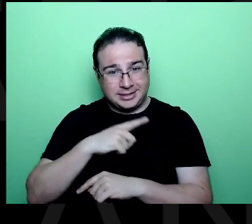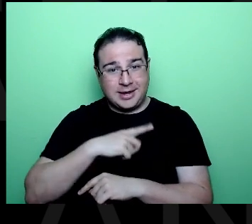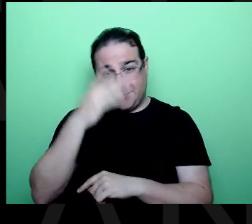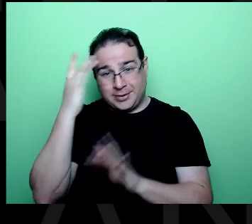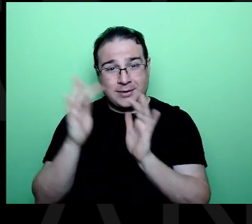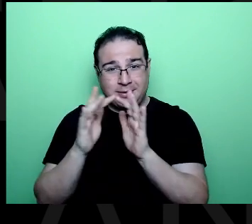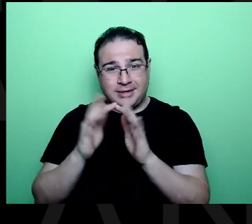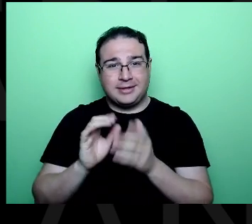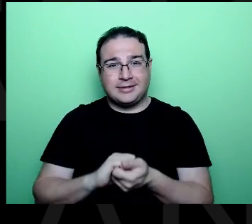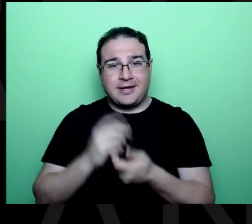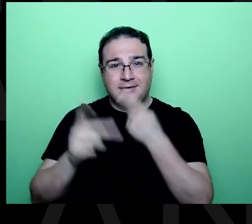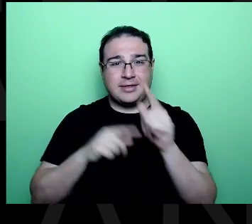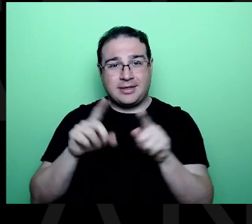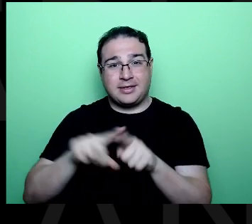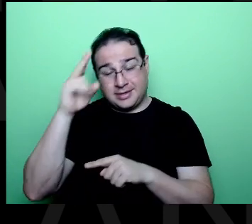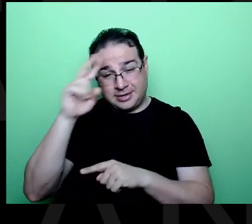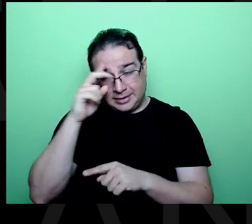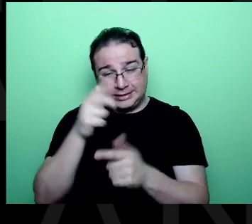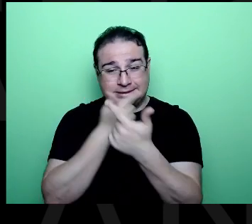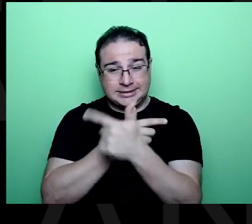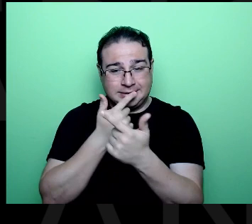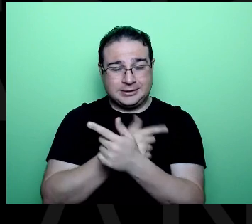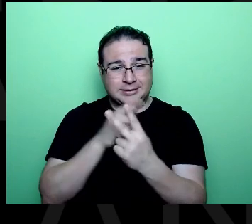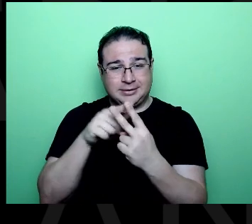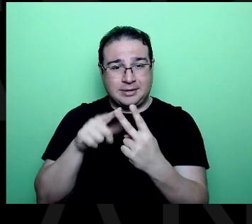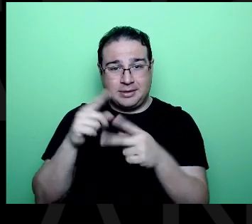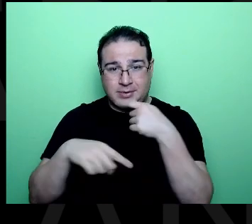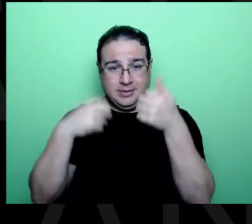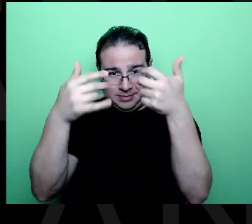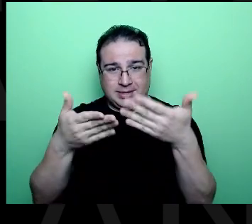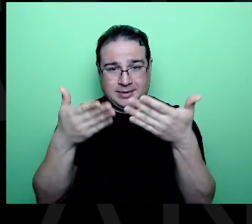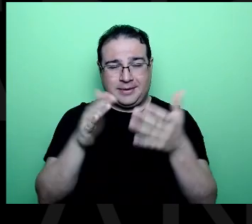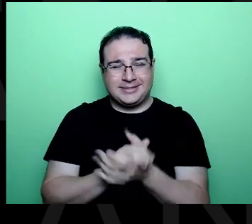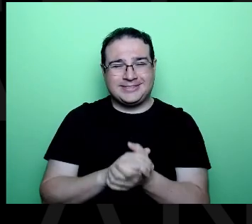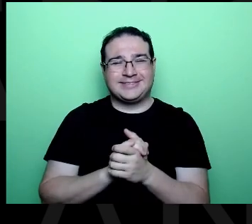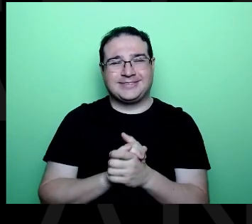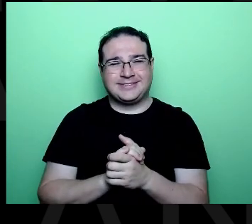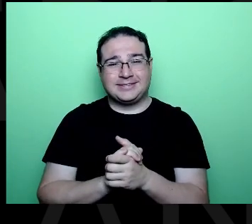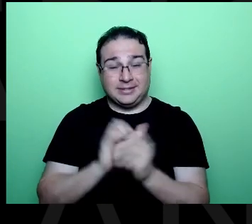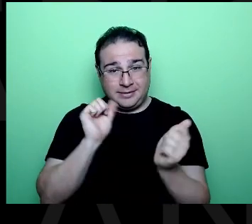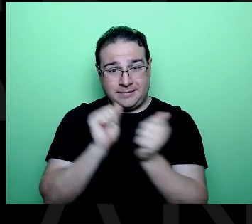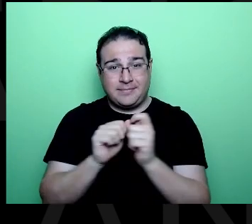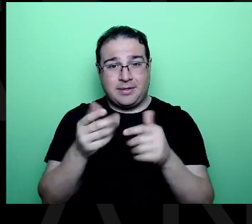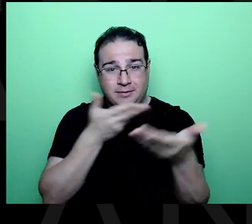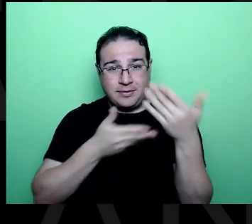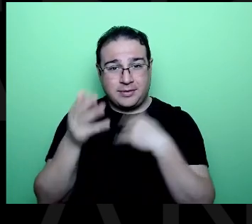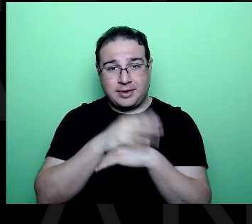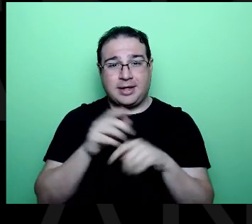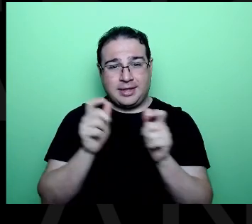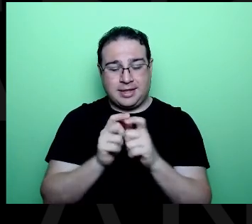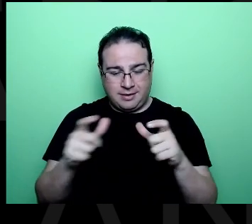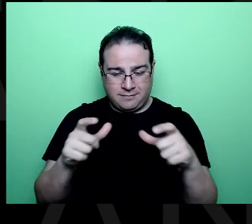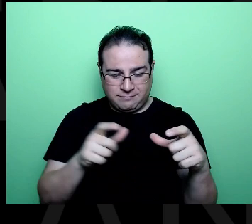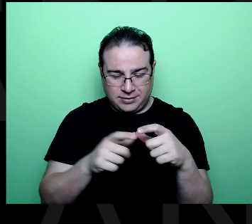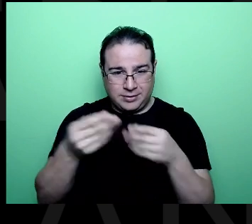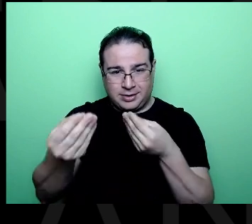Me contaram histórias engraçadíssimas dos dois, depois eu te conto. Ah, vamos trocar figurinhas. Vamos trocar